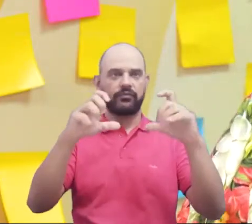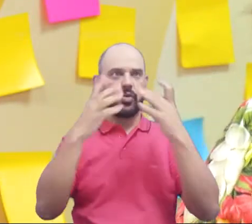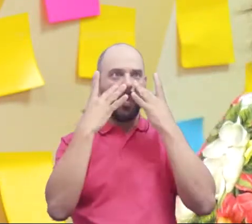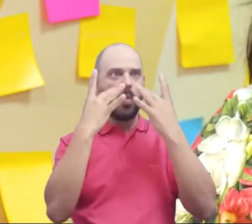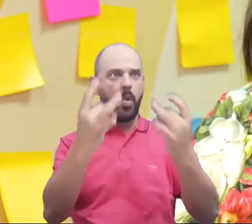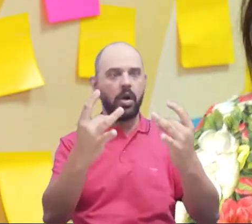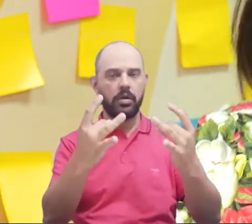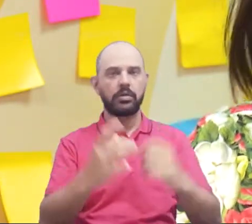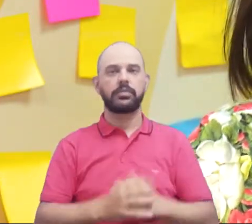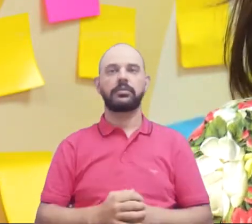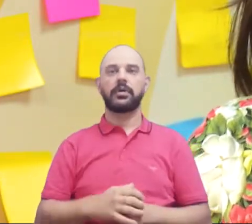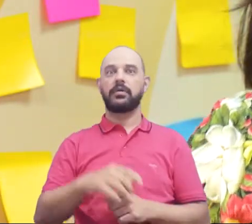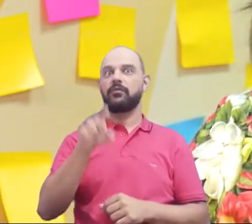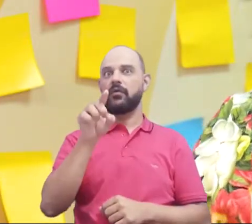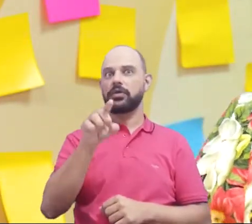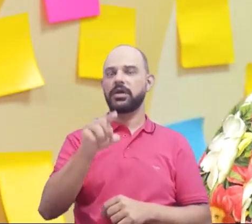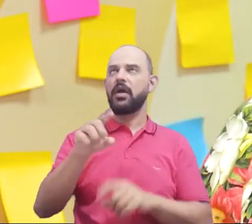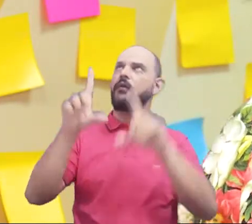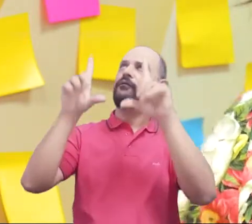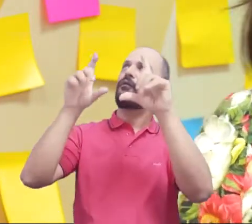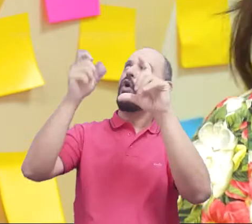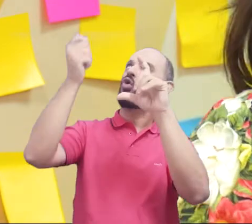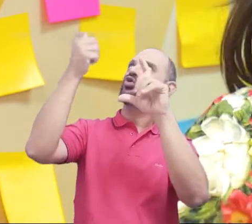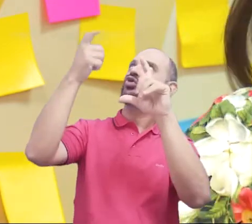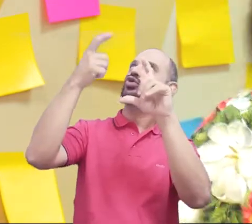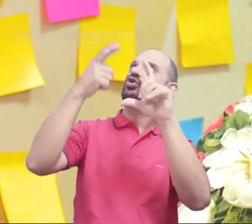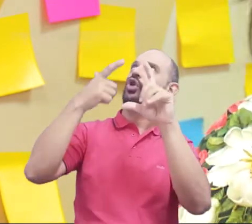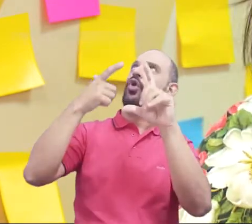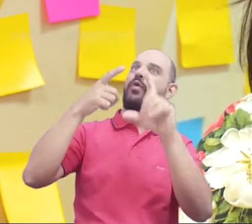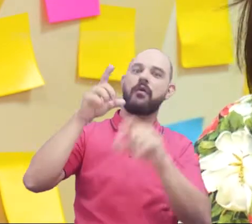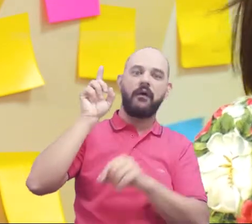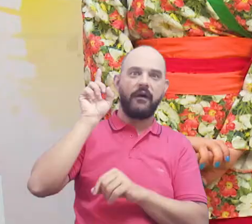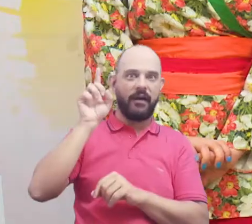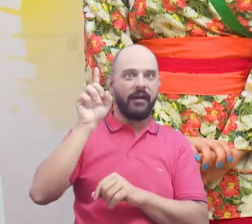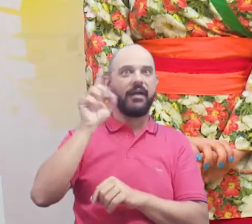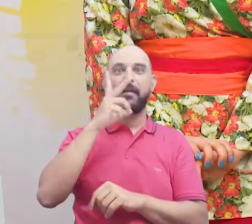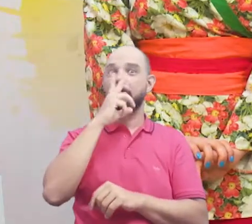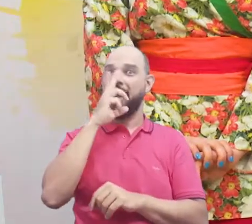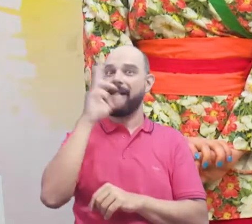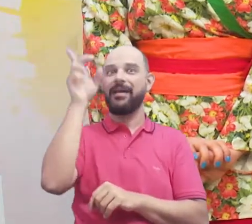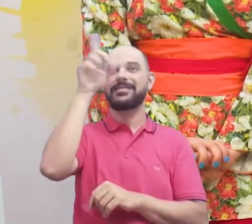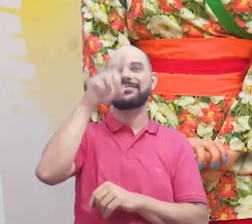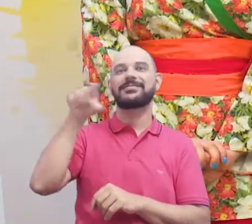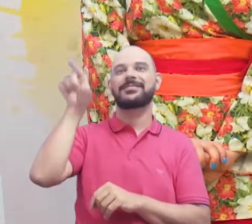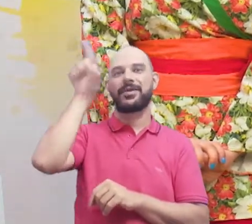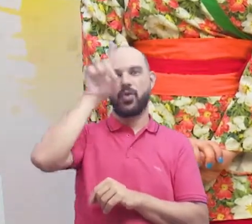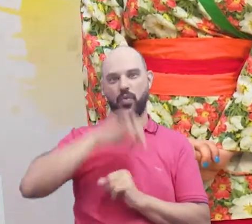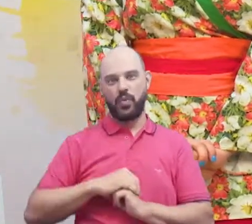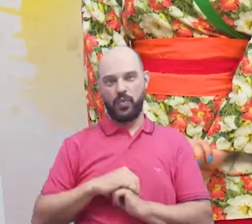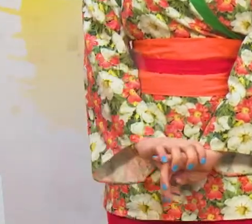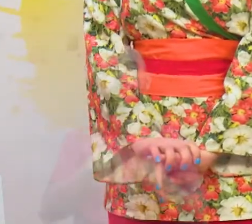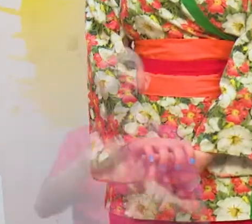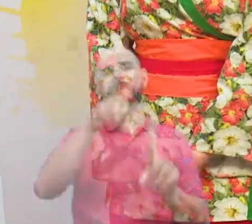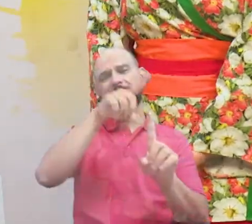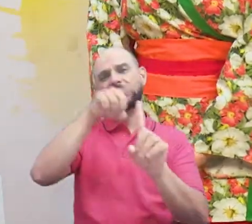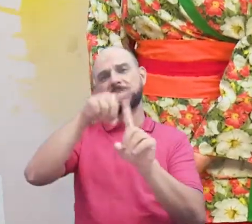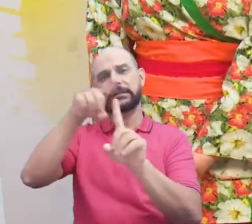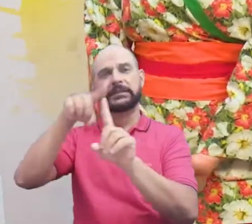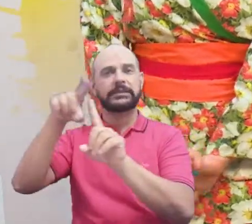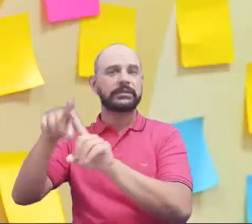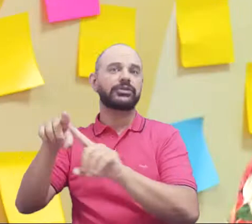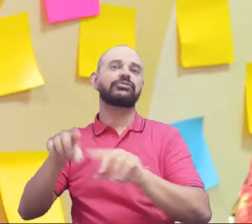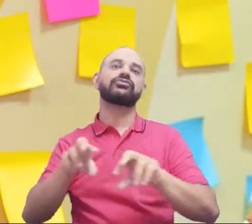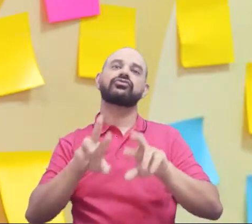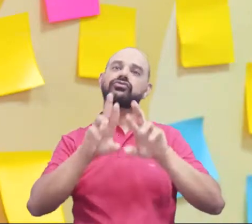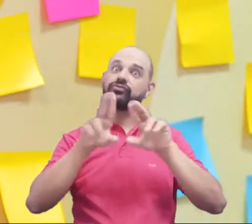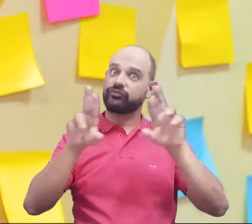tem seu impacto na fotografia. Elas têm o poder de atrair nossa atenção. Os tipos de formas são